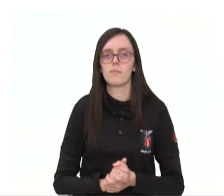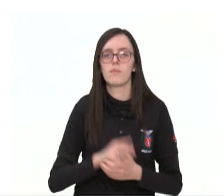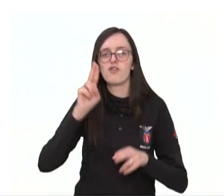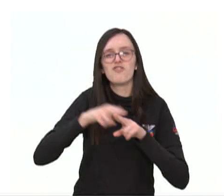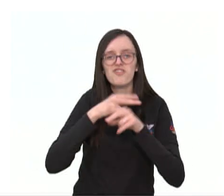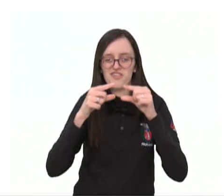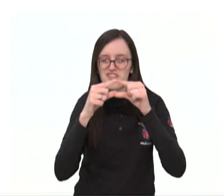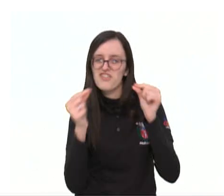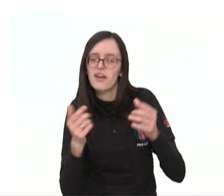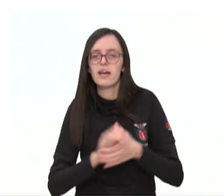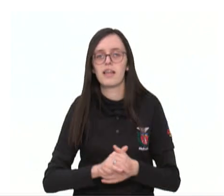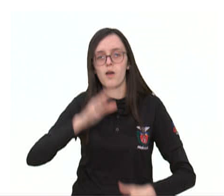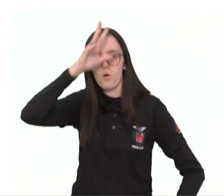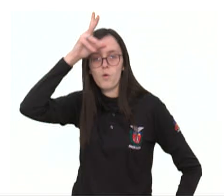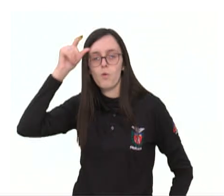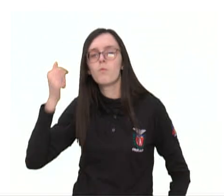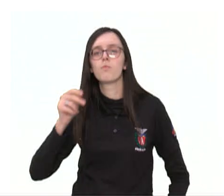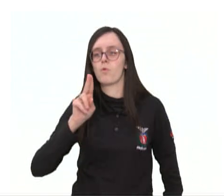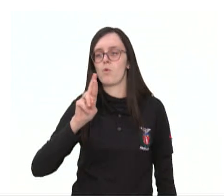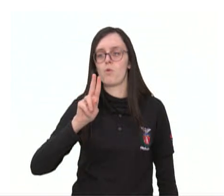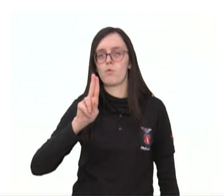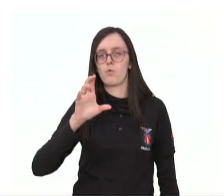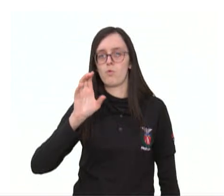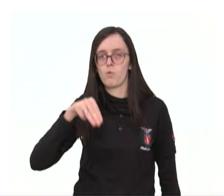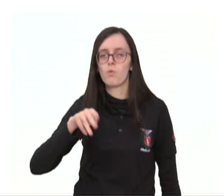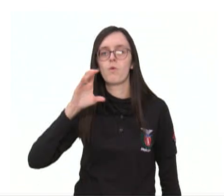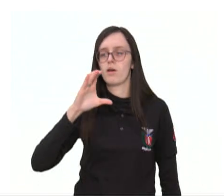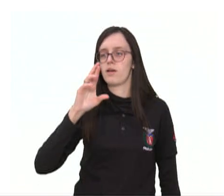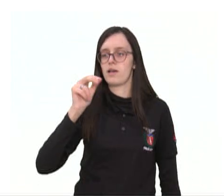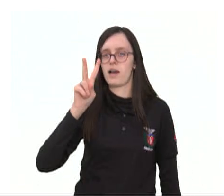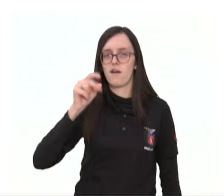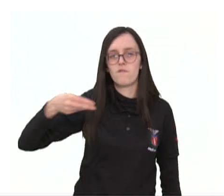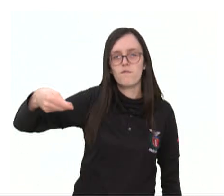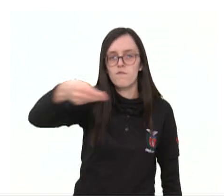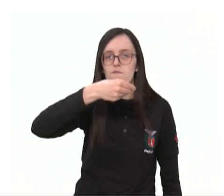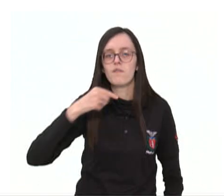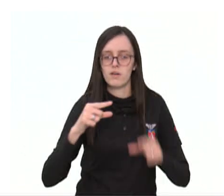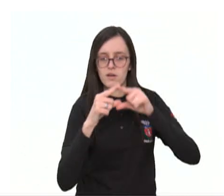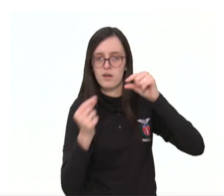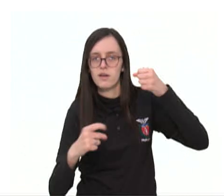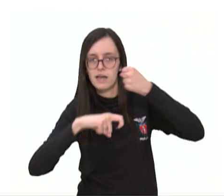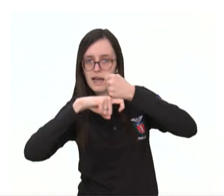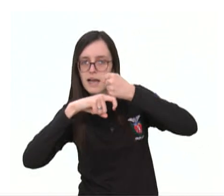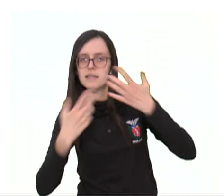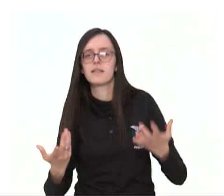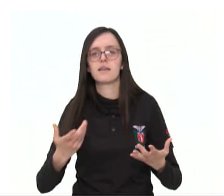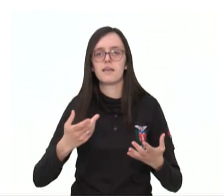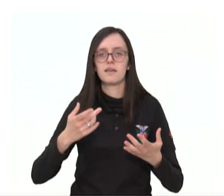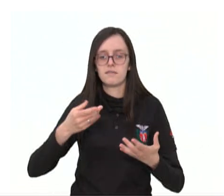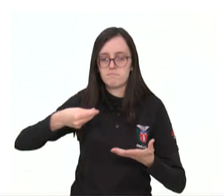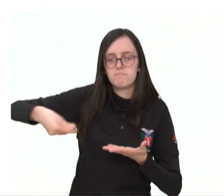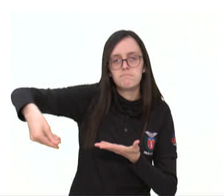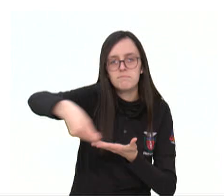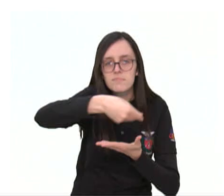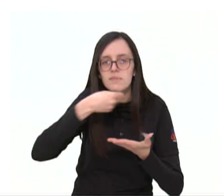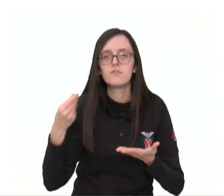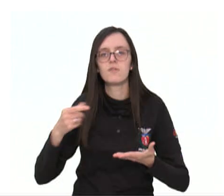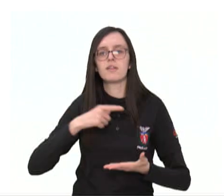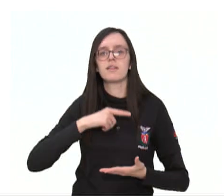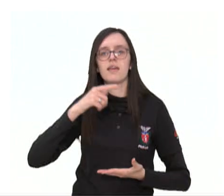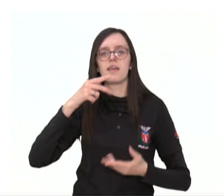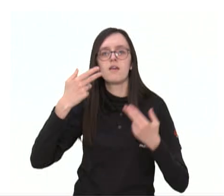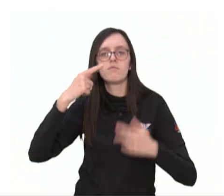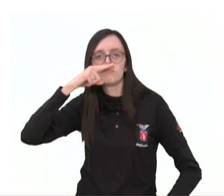Cacau, guaraná, urucum, cravo, castanha, baunilha, pimenta, canela,